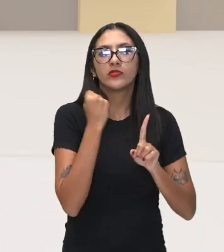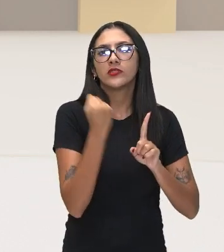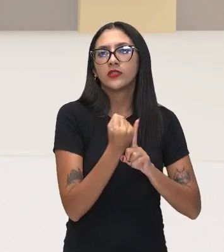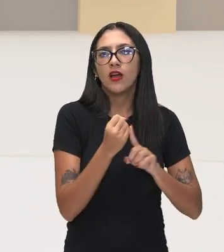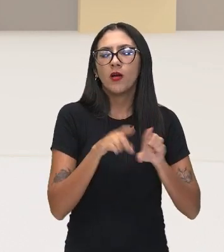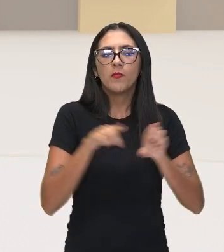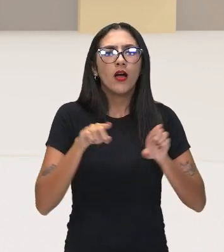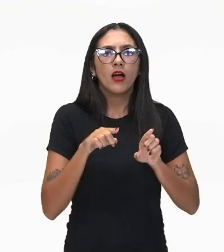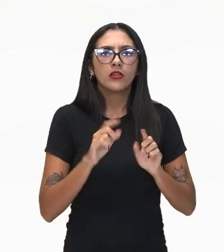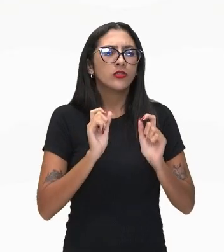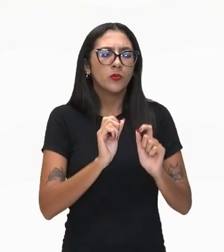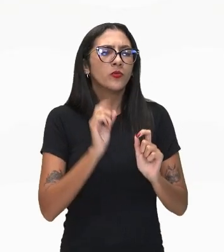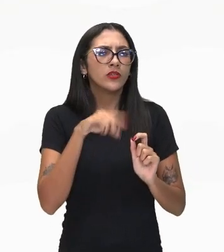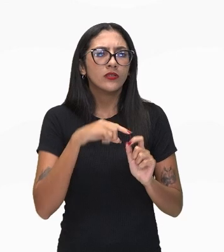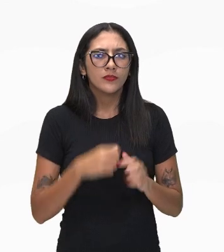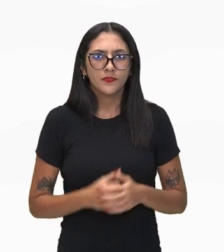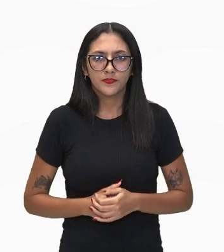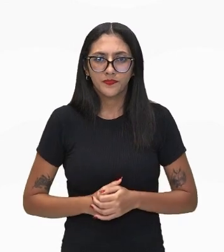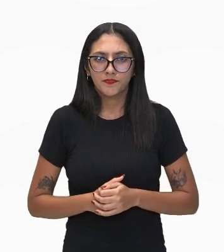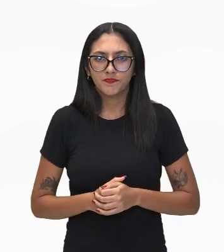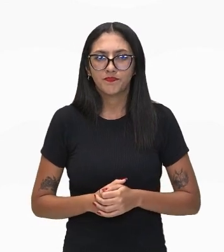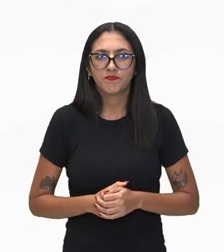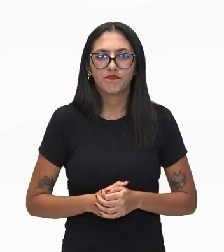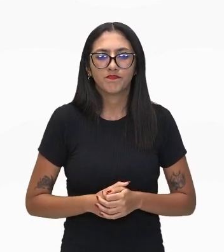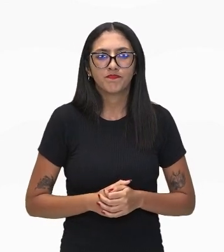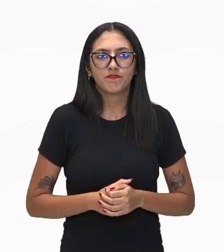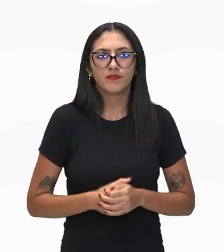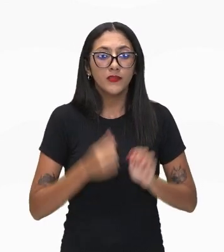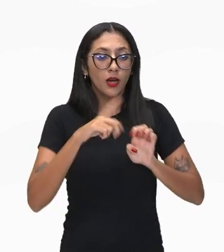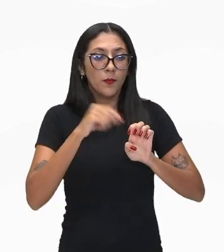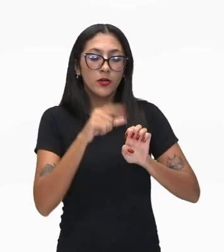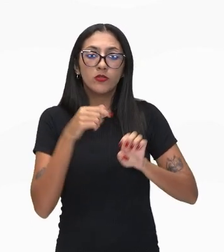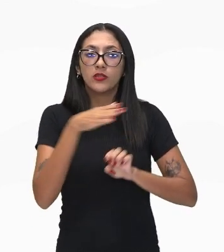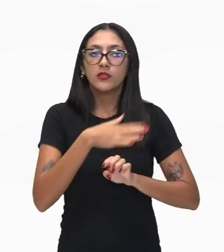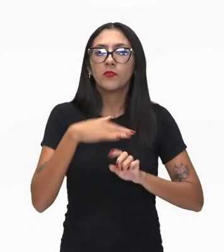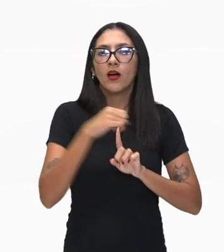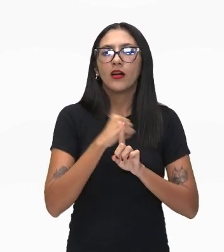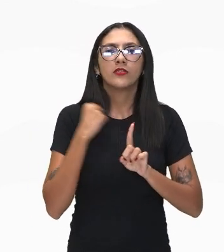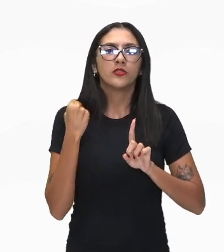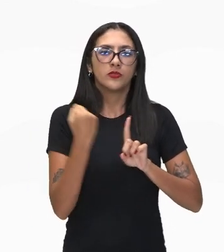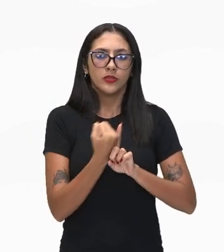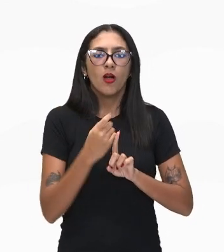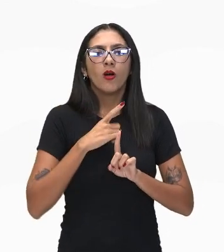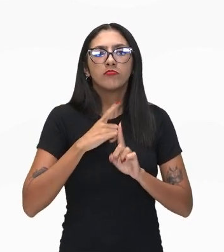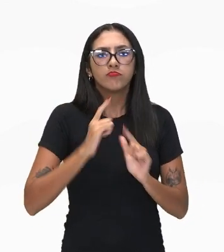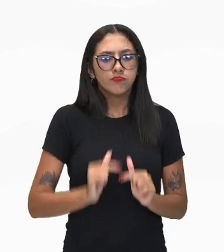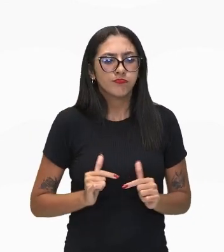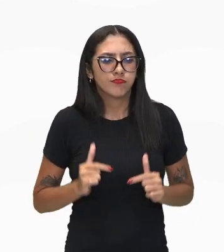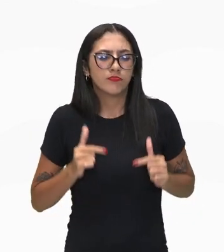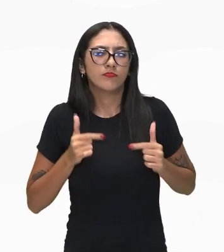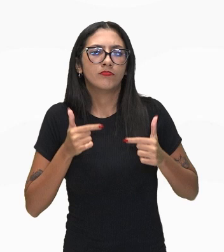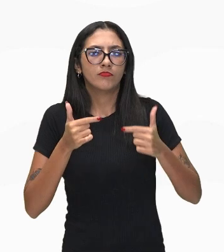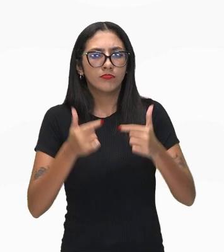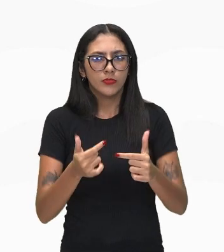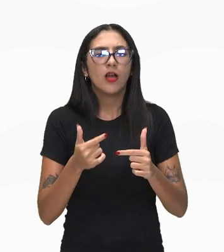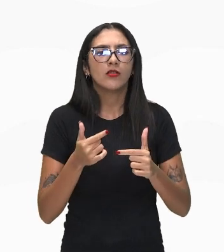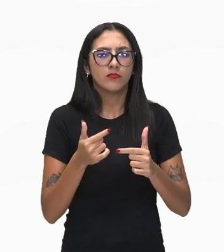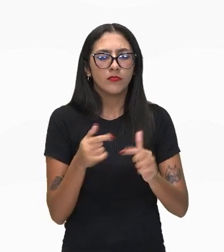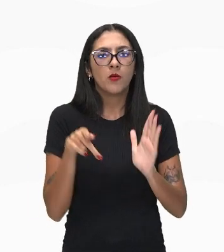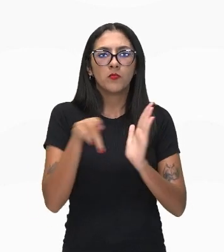ser um empreendedor social? Vamos lá. Ser um empreendedor social é estar à frente de uma iniciativa